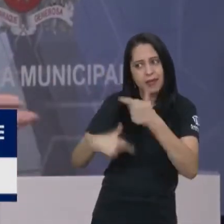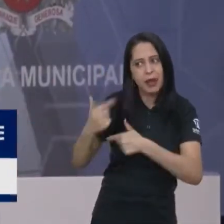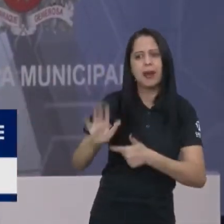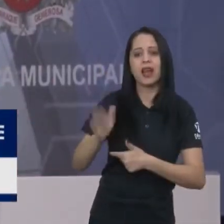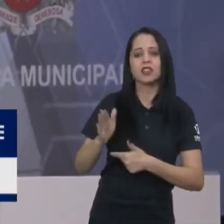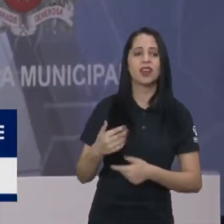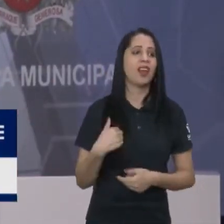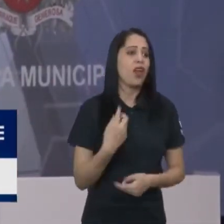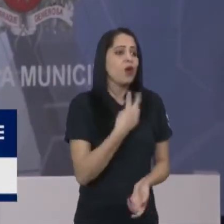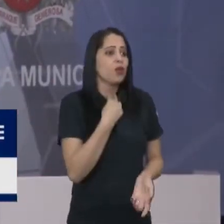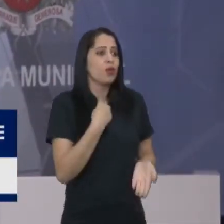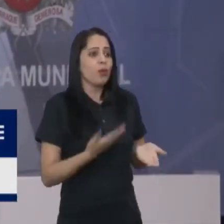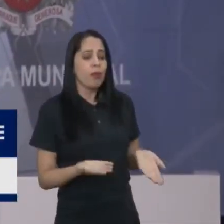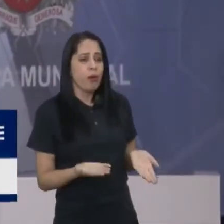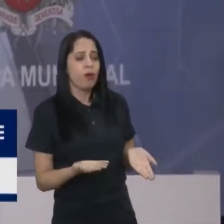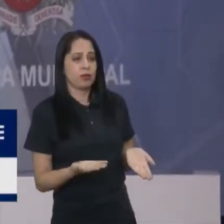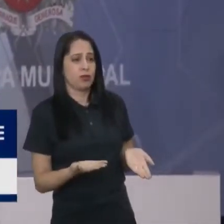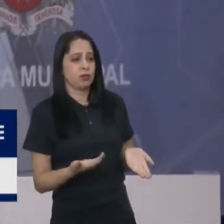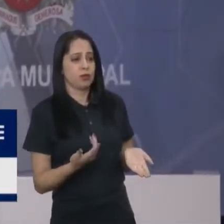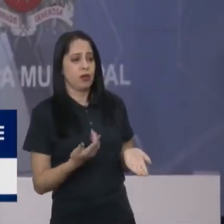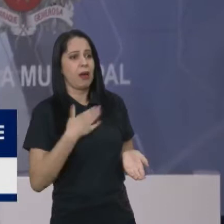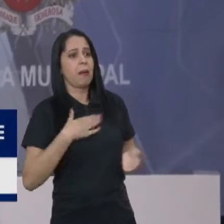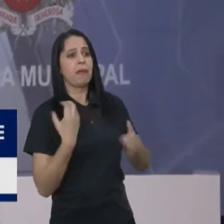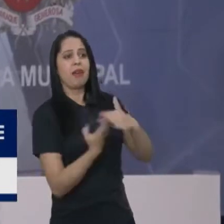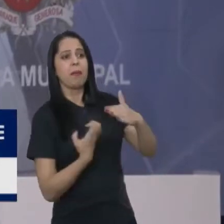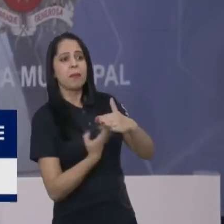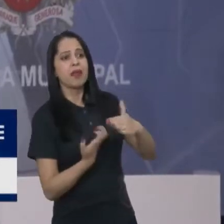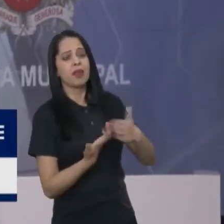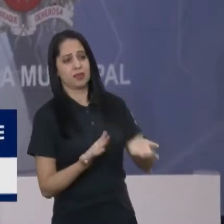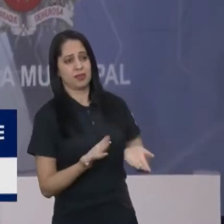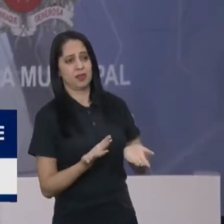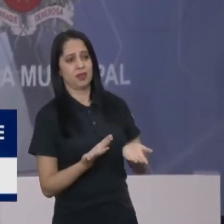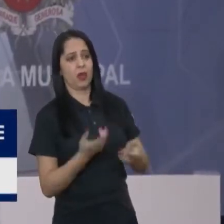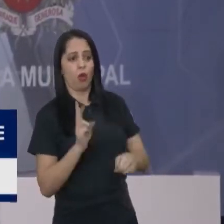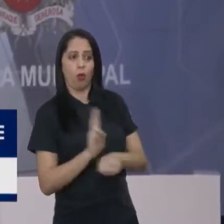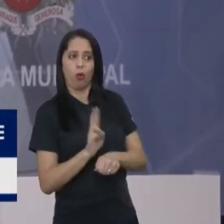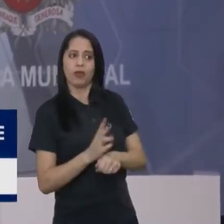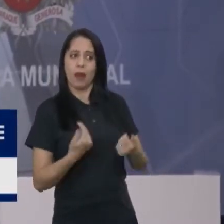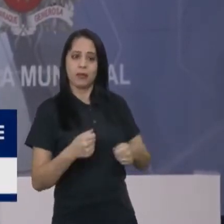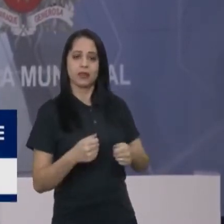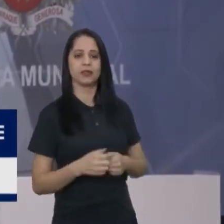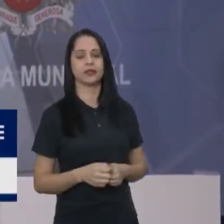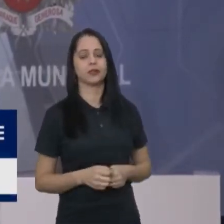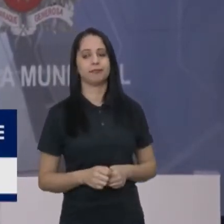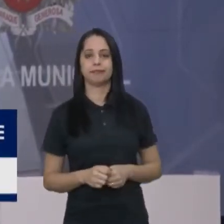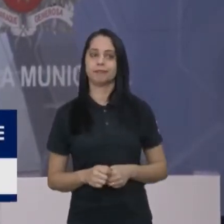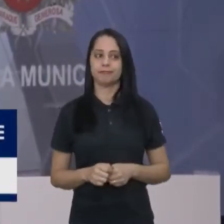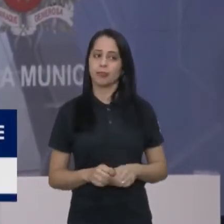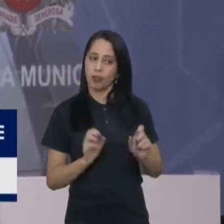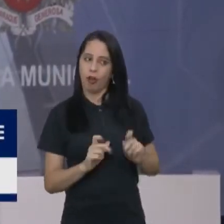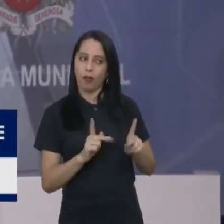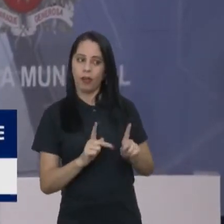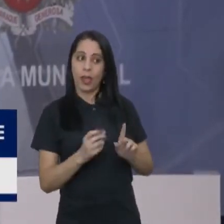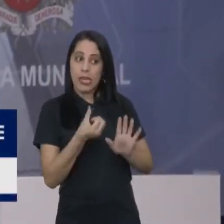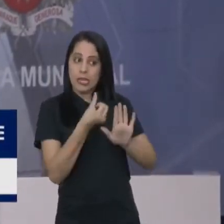posso, tem que ter medo. Eu tinha uma indústria, estava indo bem. E eu acabei, na verdade, até bom, eu pactuei com ele mais 6 meses, e esses 6 meses virou